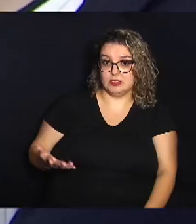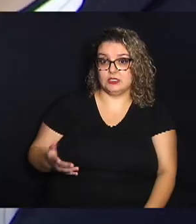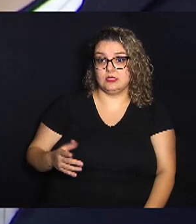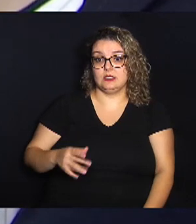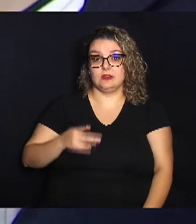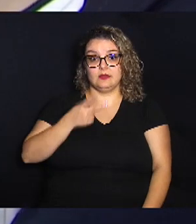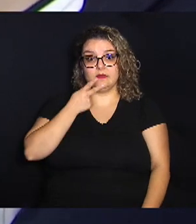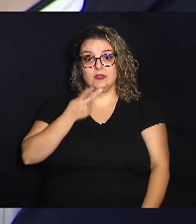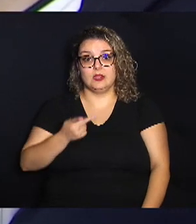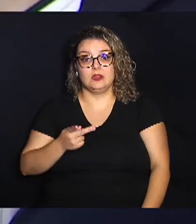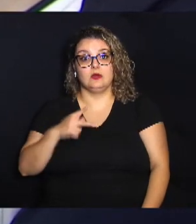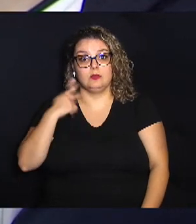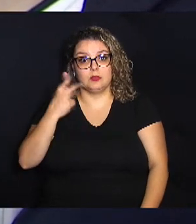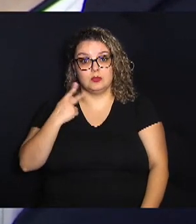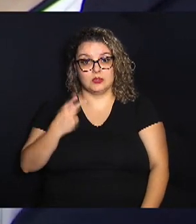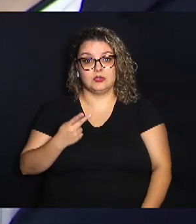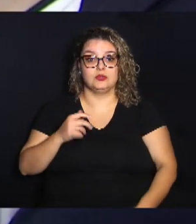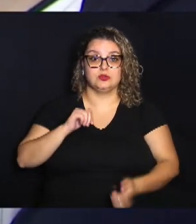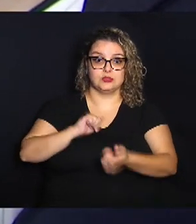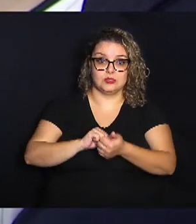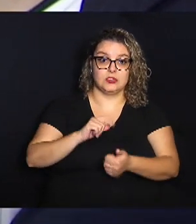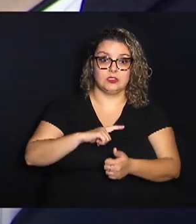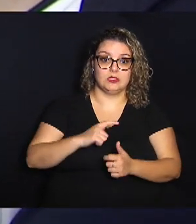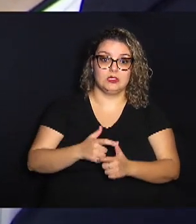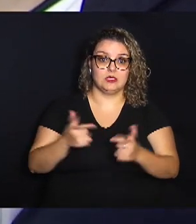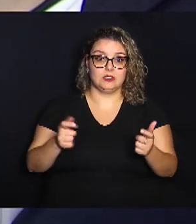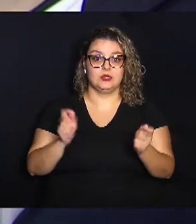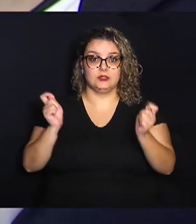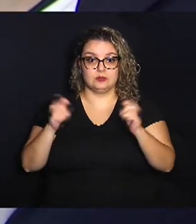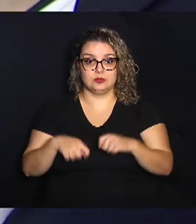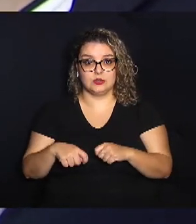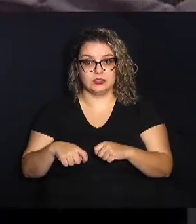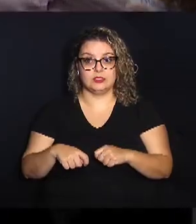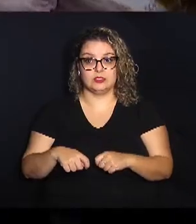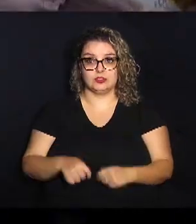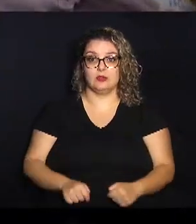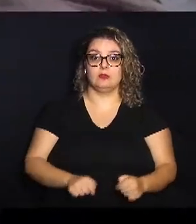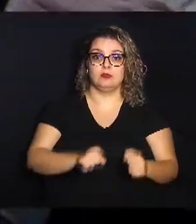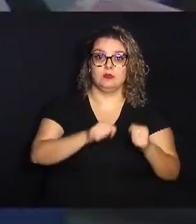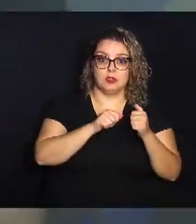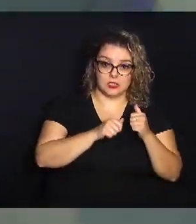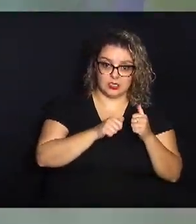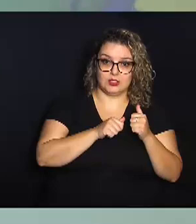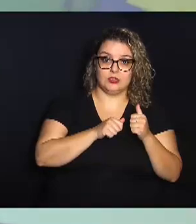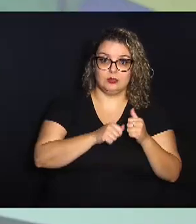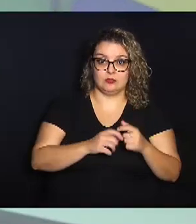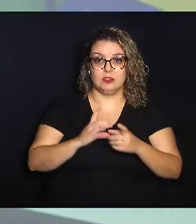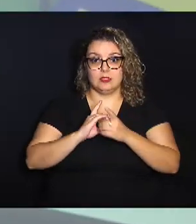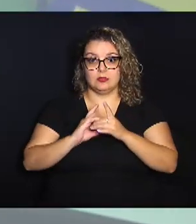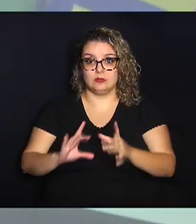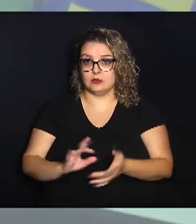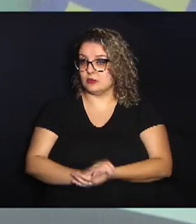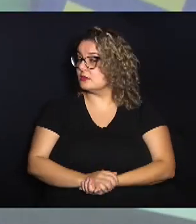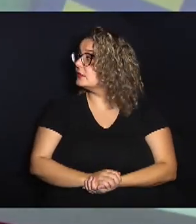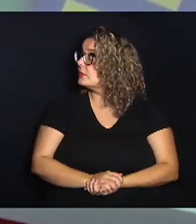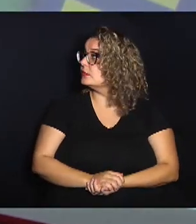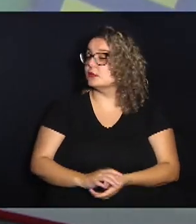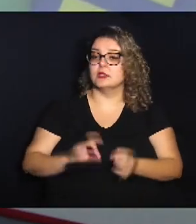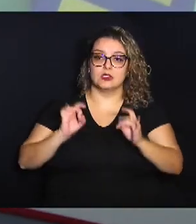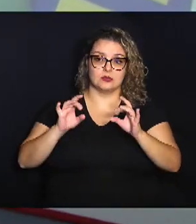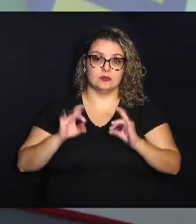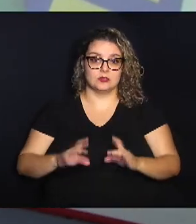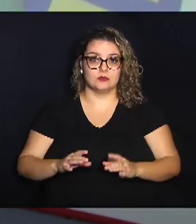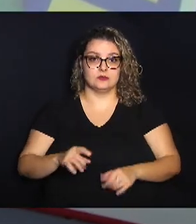educação política de qualidade tem grande potencial de render benefícios para a democracia. Especialmente na hora da dinâmica,